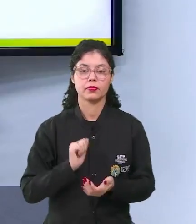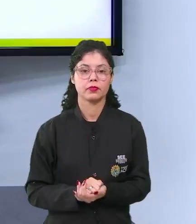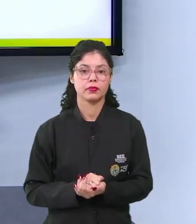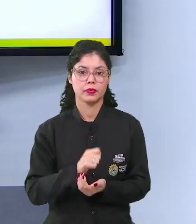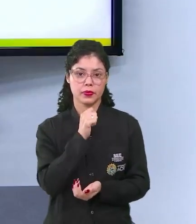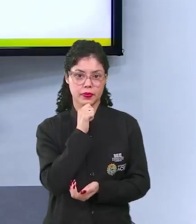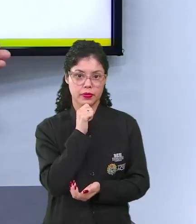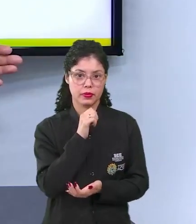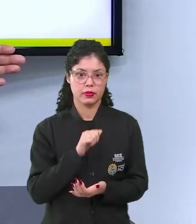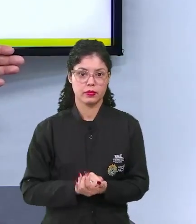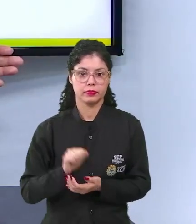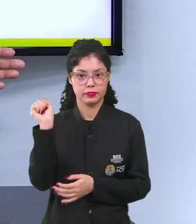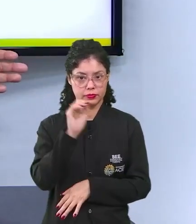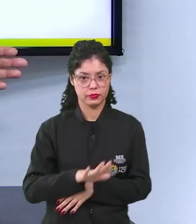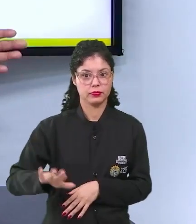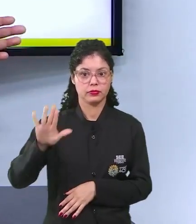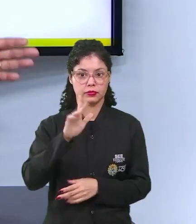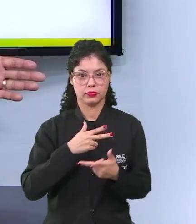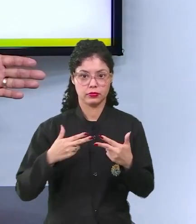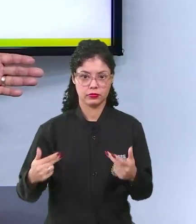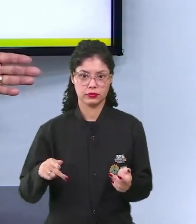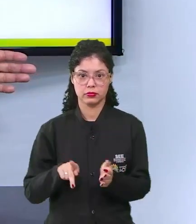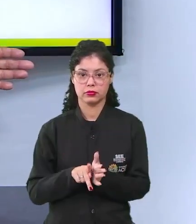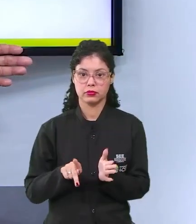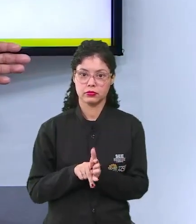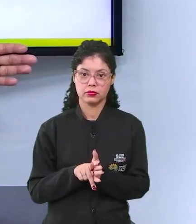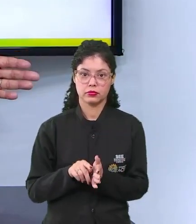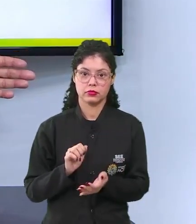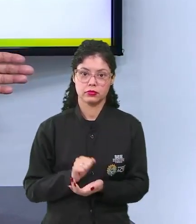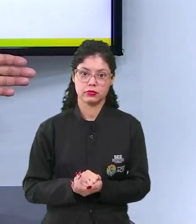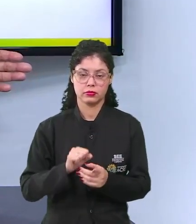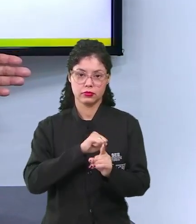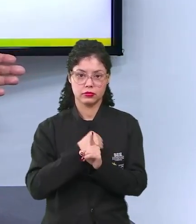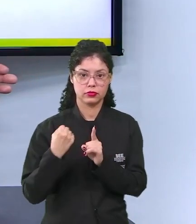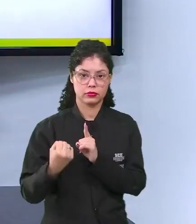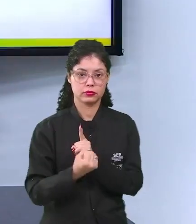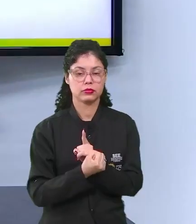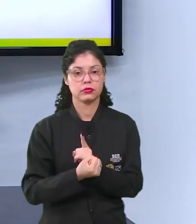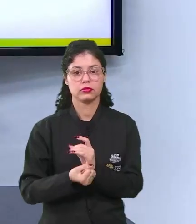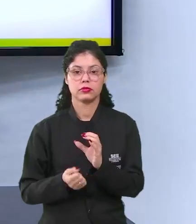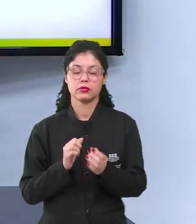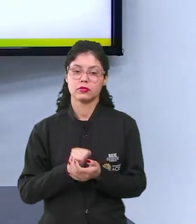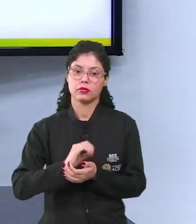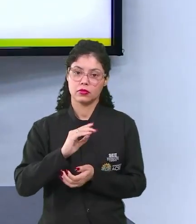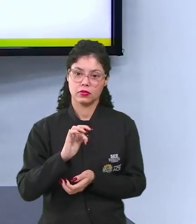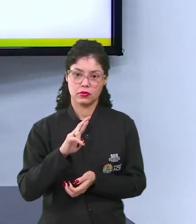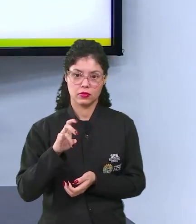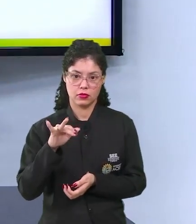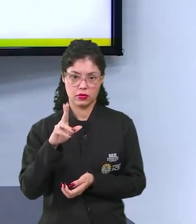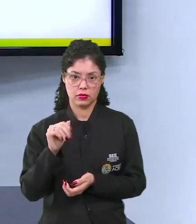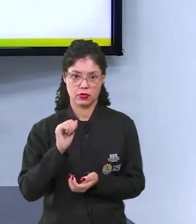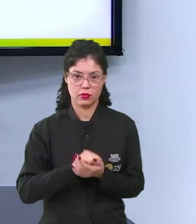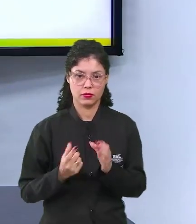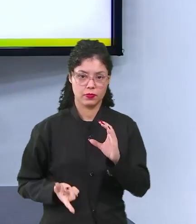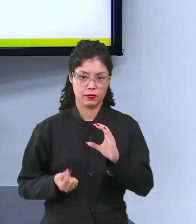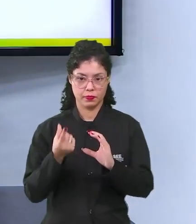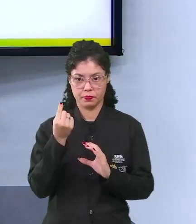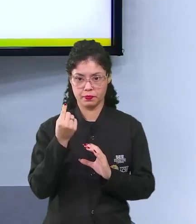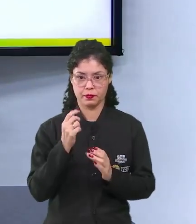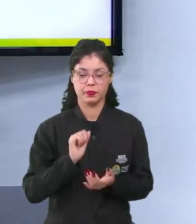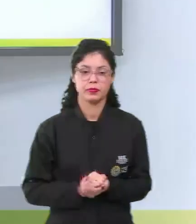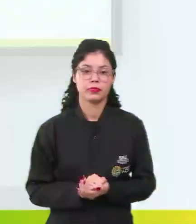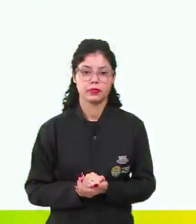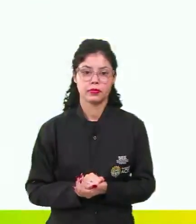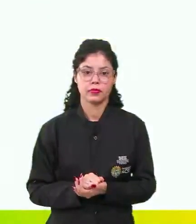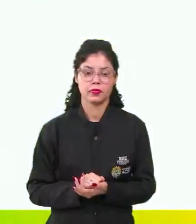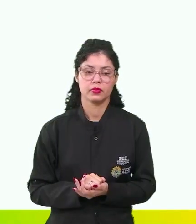para a gente não generalizar as coisas nem do lado do socialismo e do comunismo e nem do lado do capitalismo.